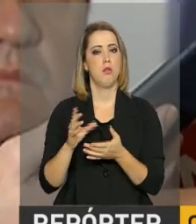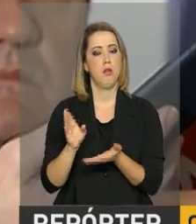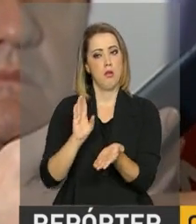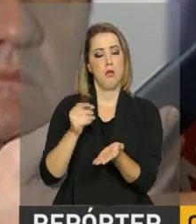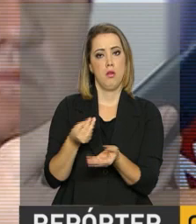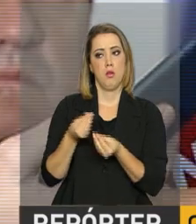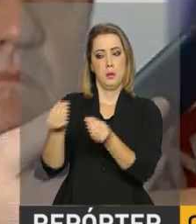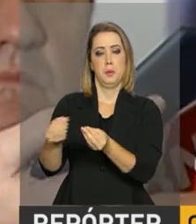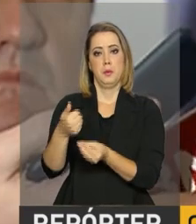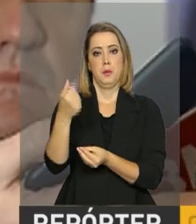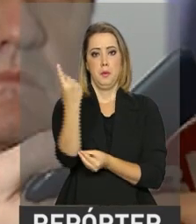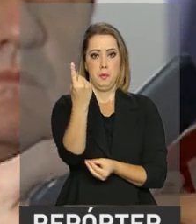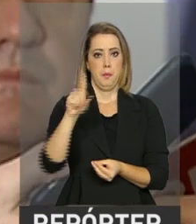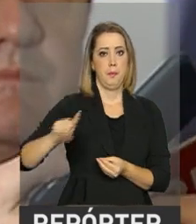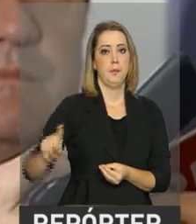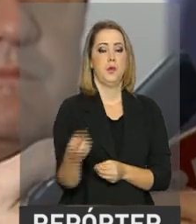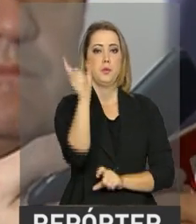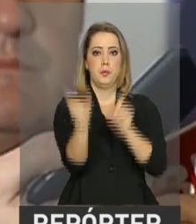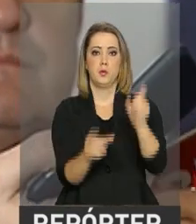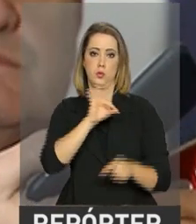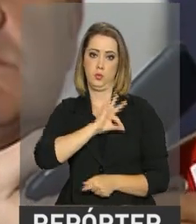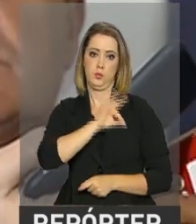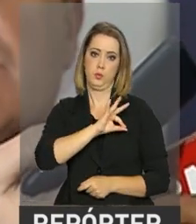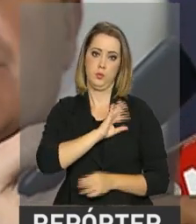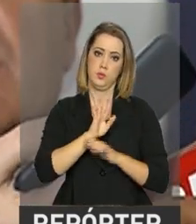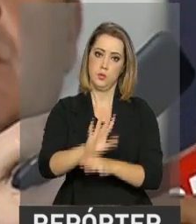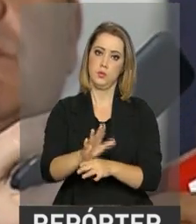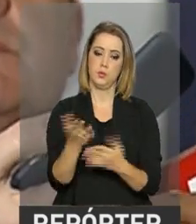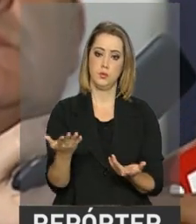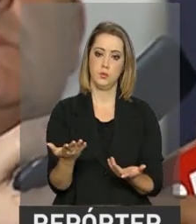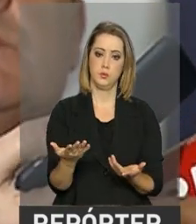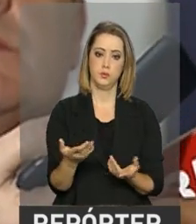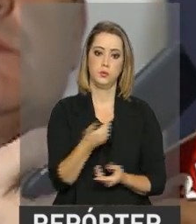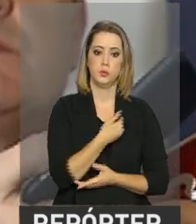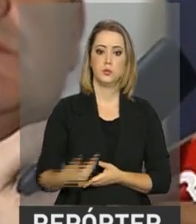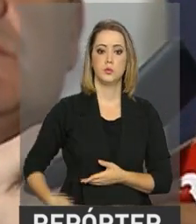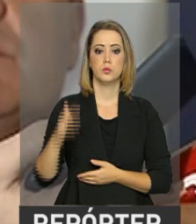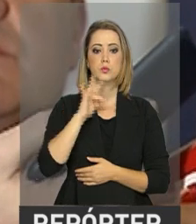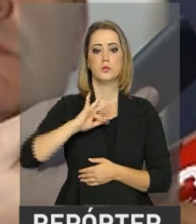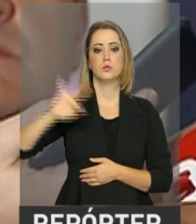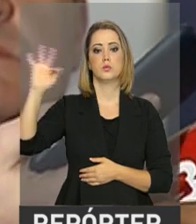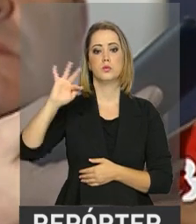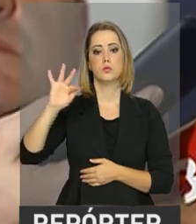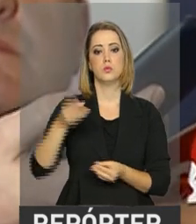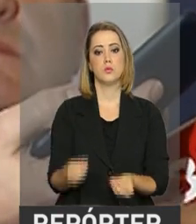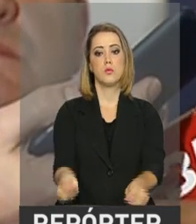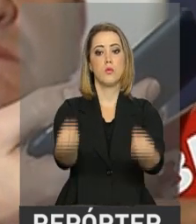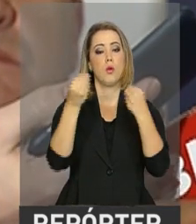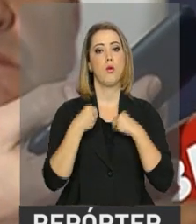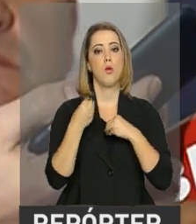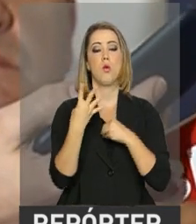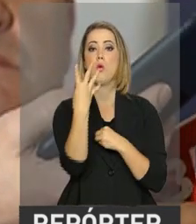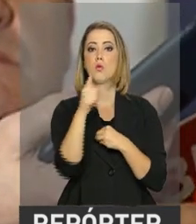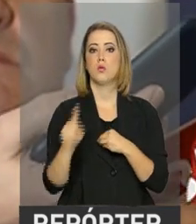período da olimpíada para ajudar o Brasil naquele momento e o governo federal tá nos retribuindo com